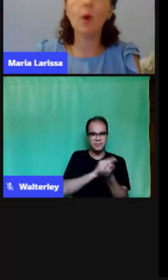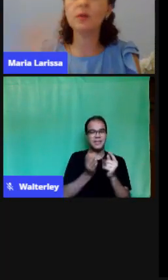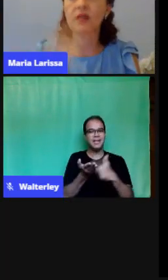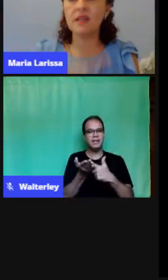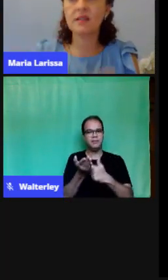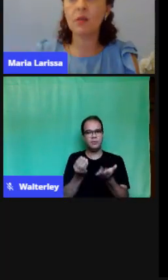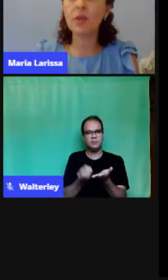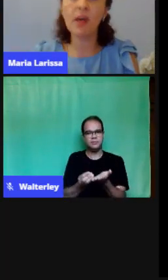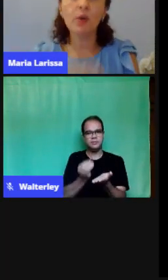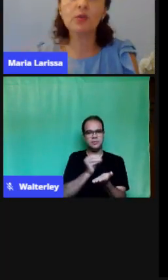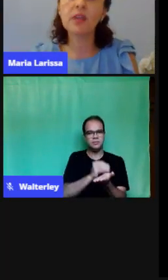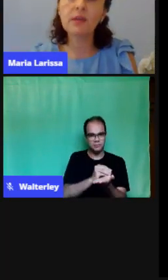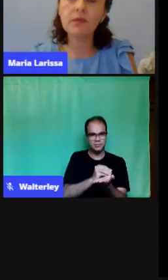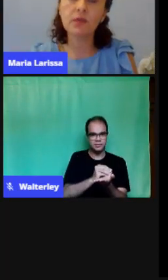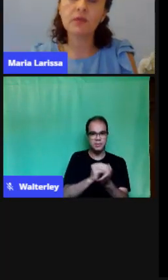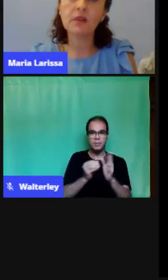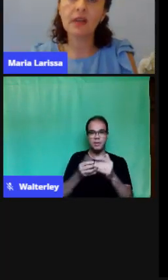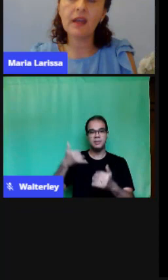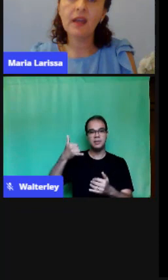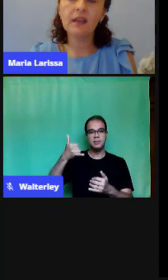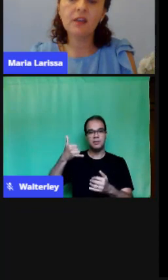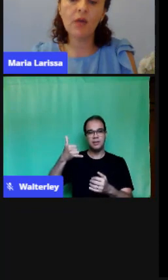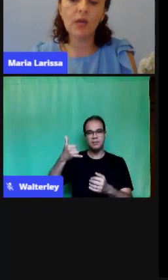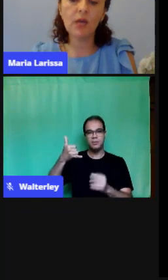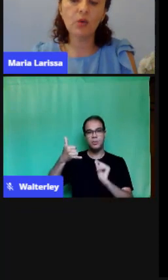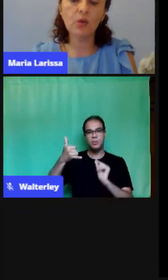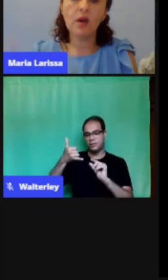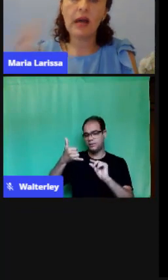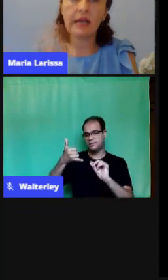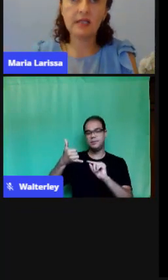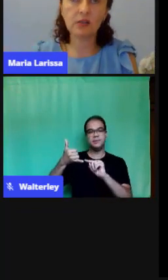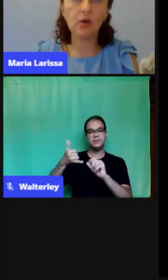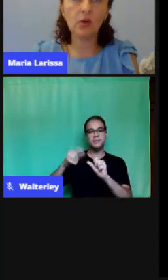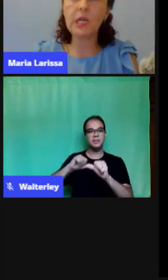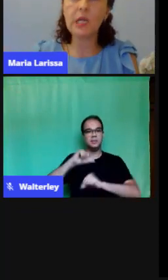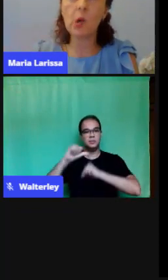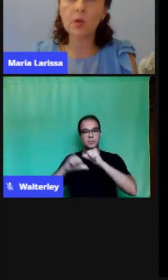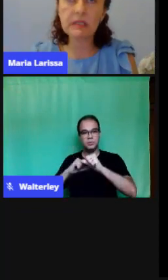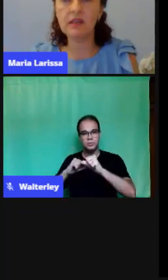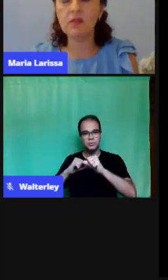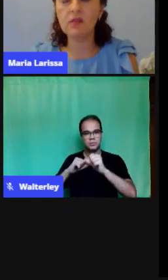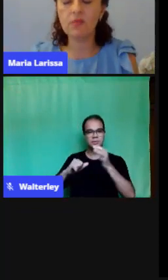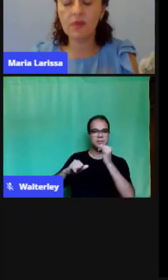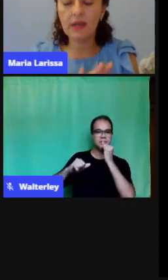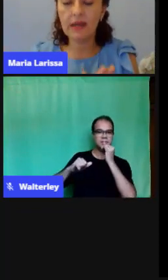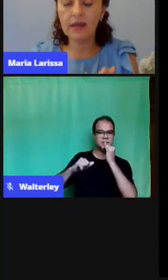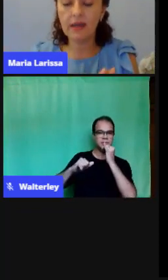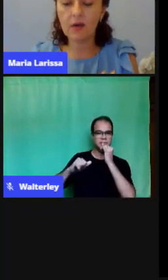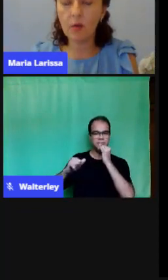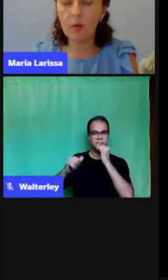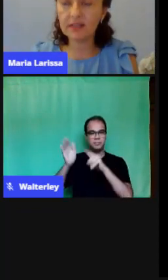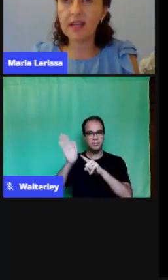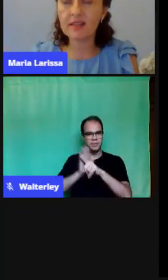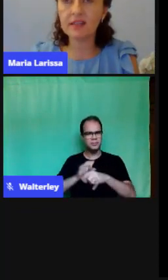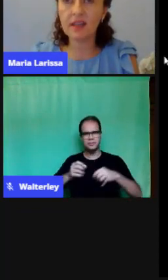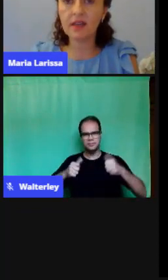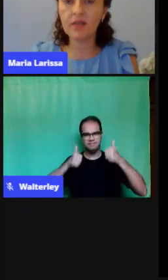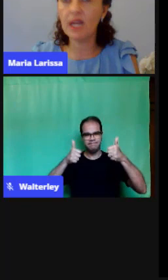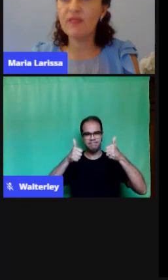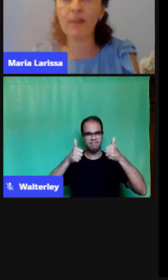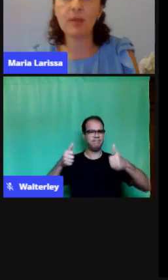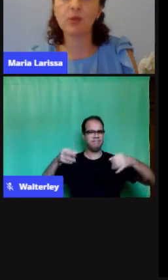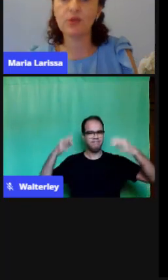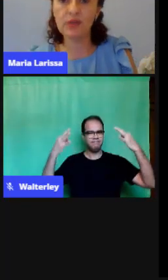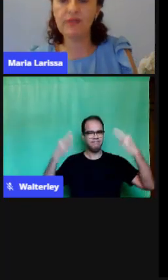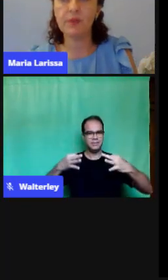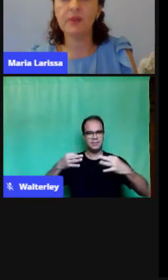página, com outra questão, que é outro nível. Né? Então, o aluno acertou, ele conseguiu completar essa